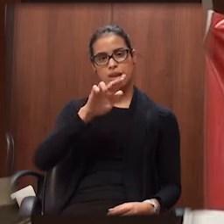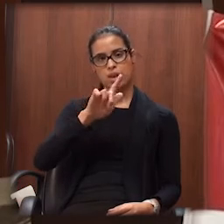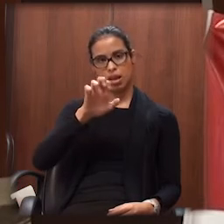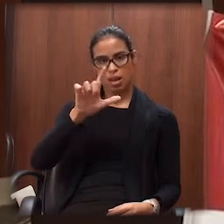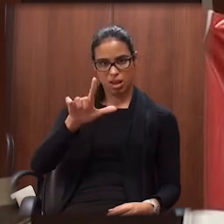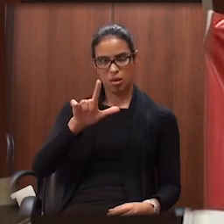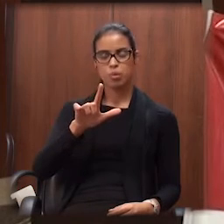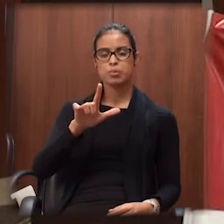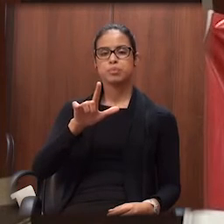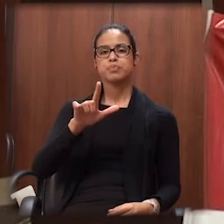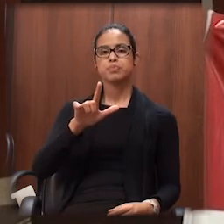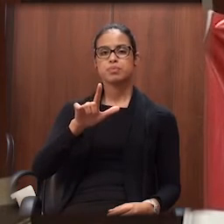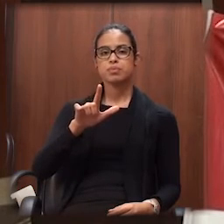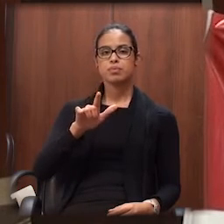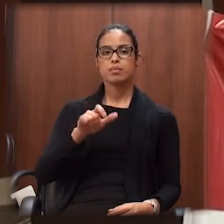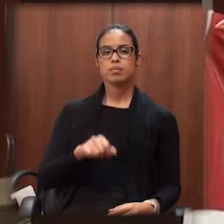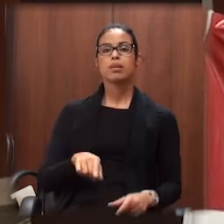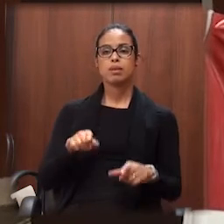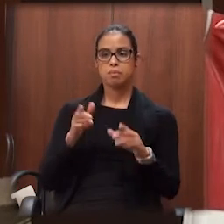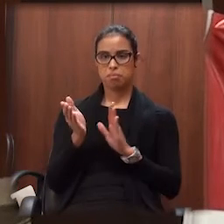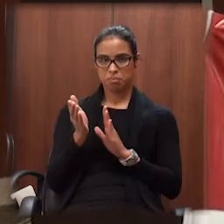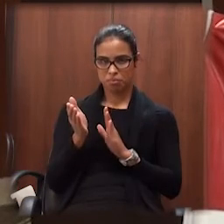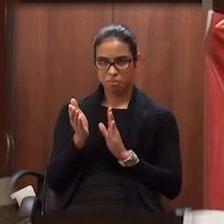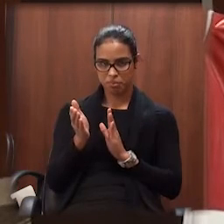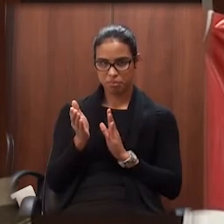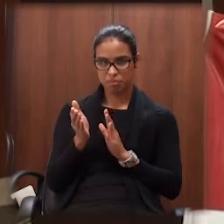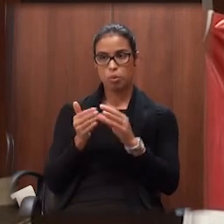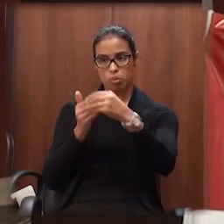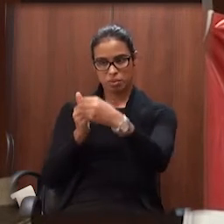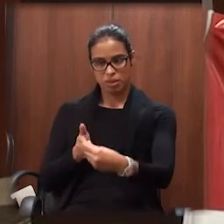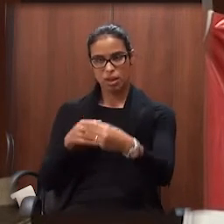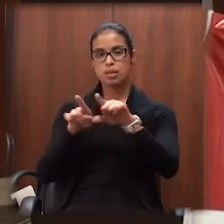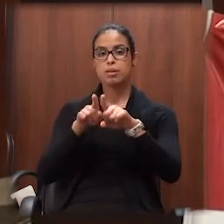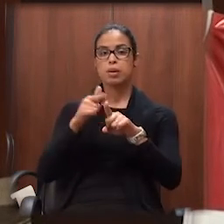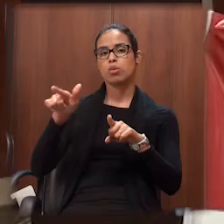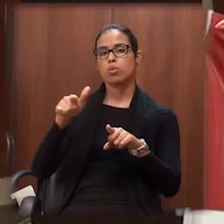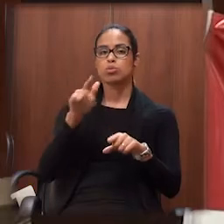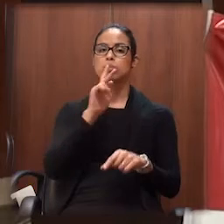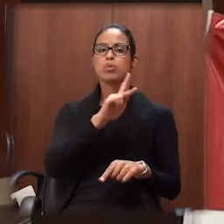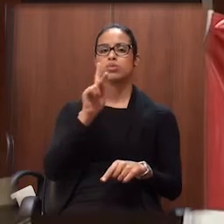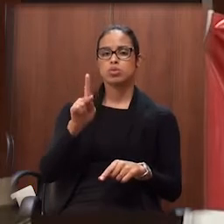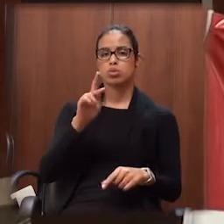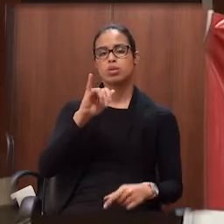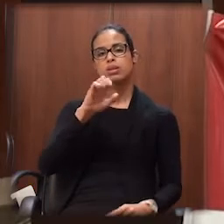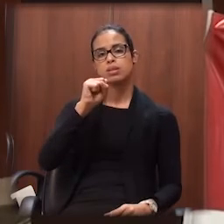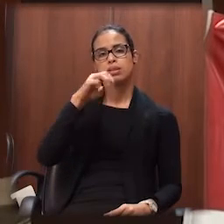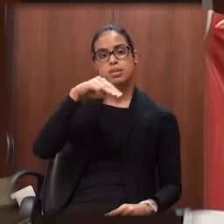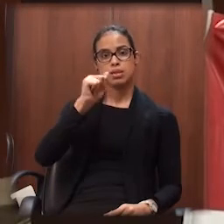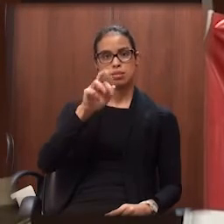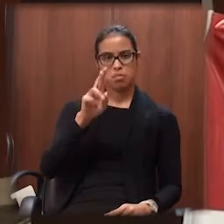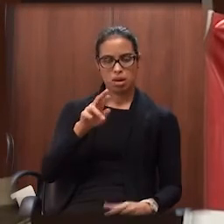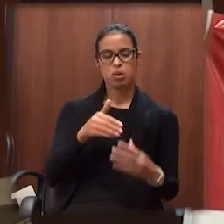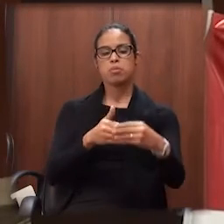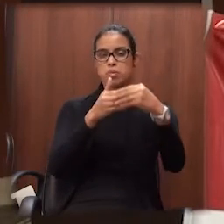e Direitos Humanos. Queria saudar também o companheiro professor Ismar, pelo seu